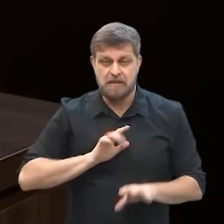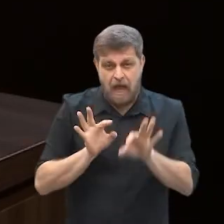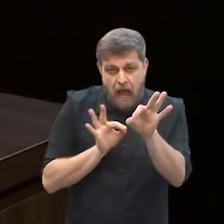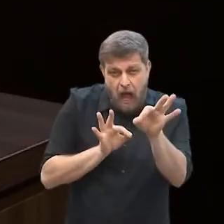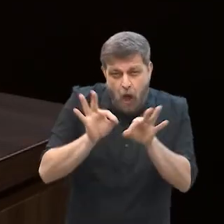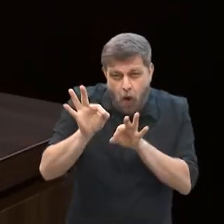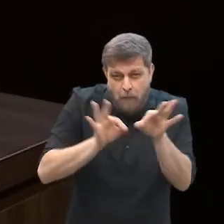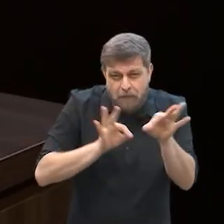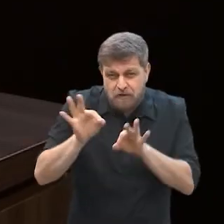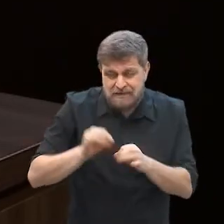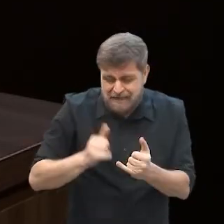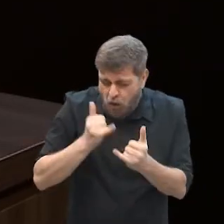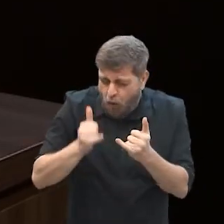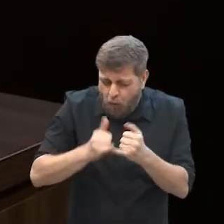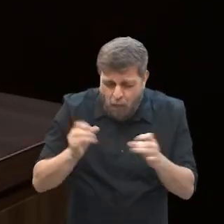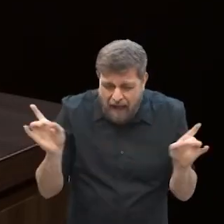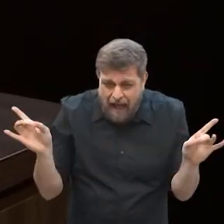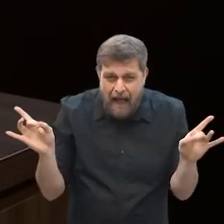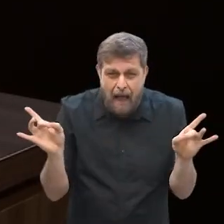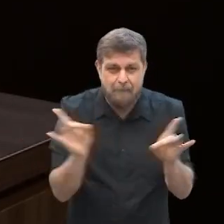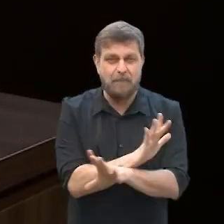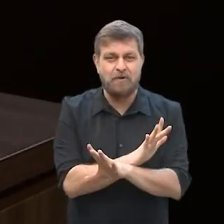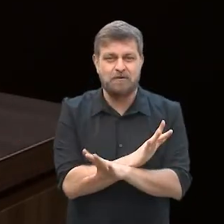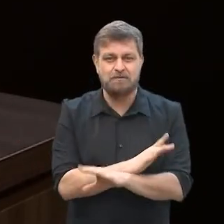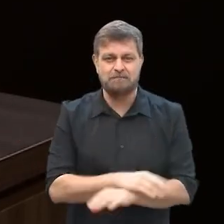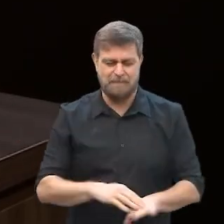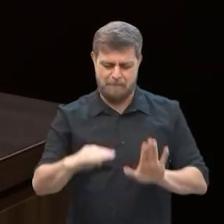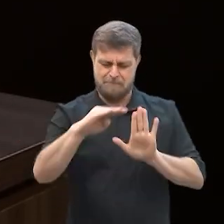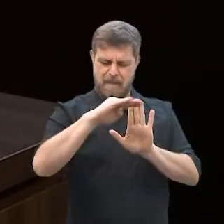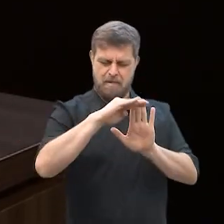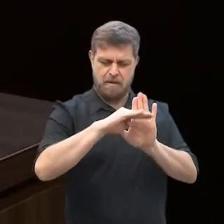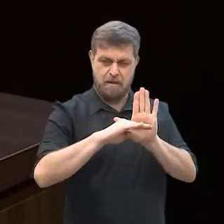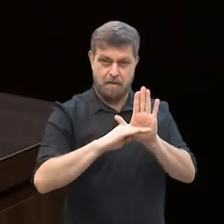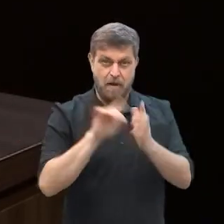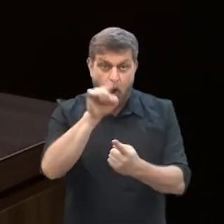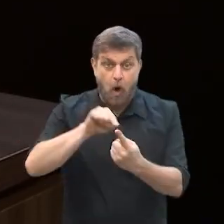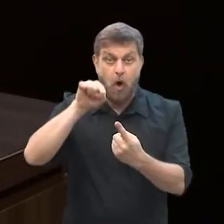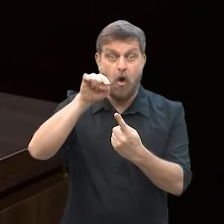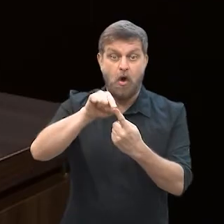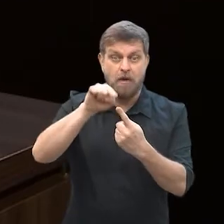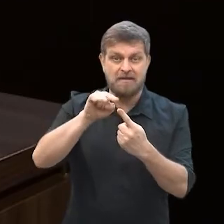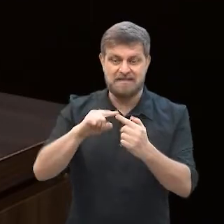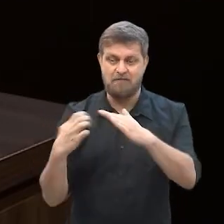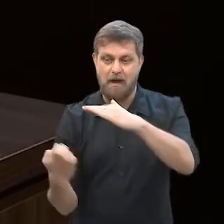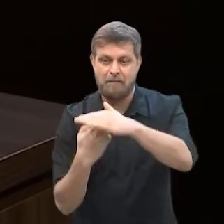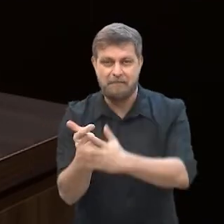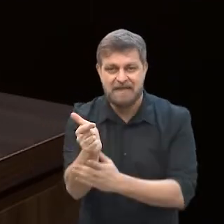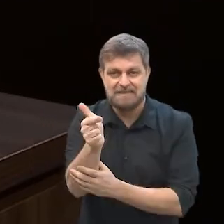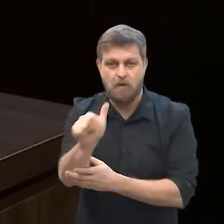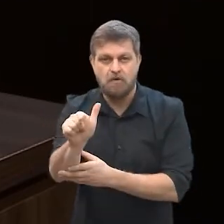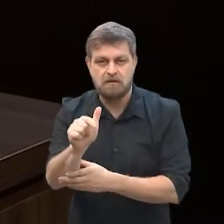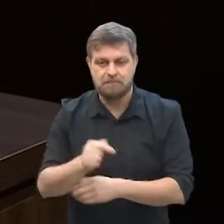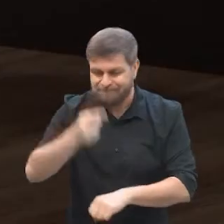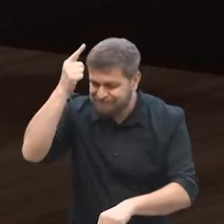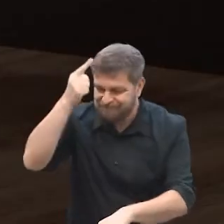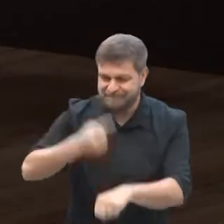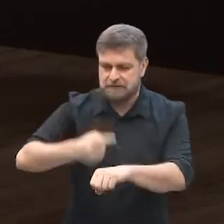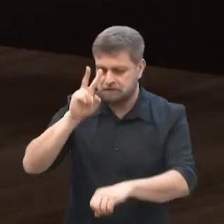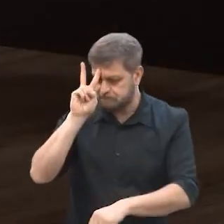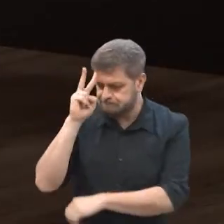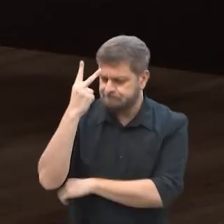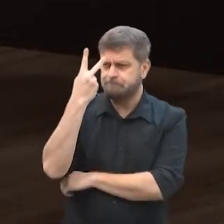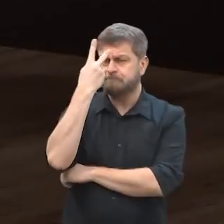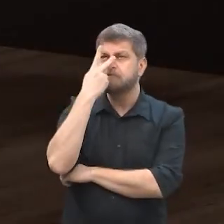projeto todo formatado na época para abrir um outro tipo de negócio e de repente ele